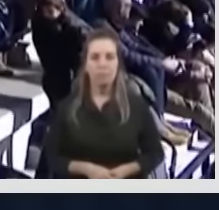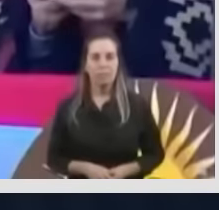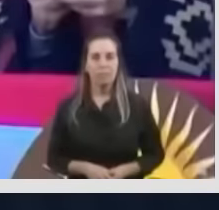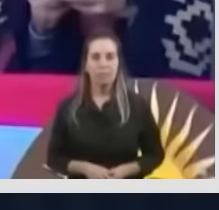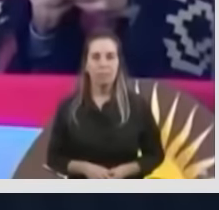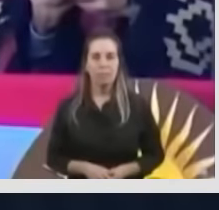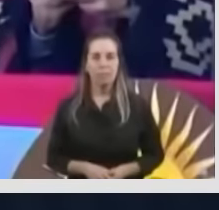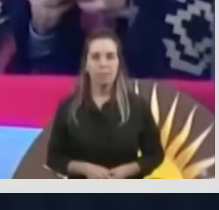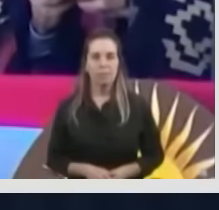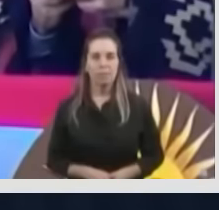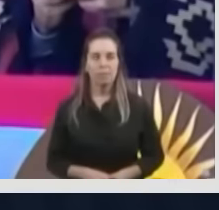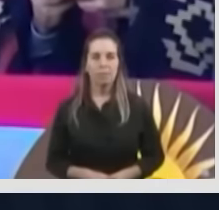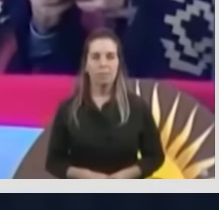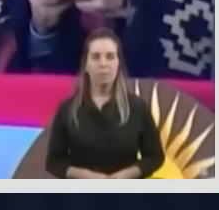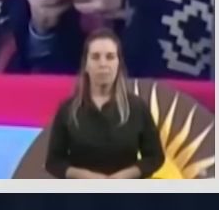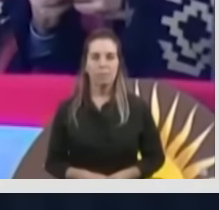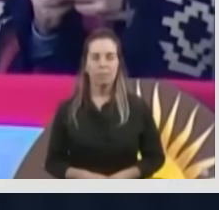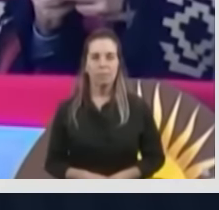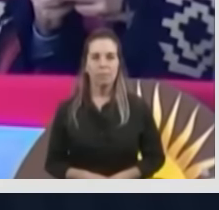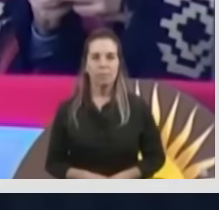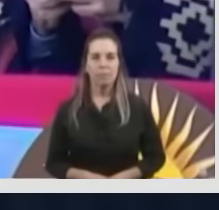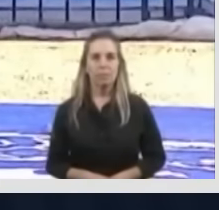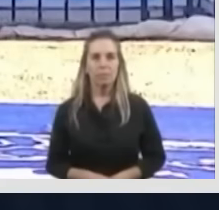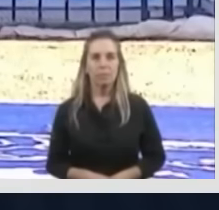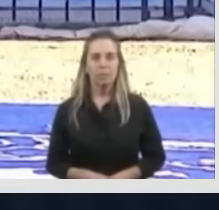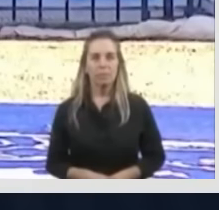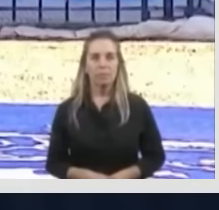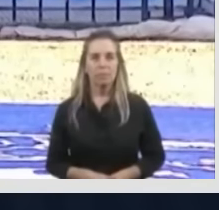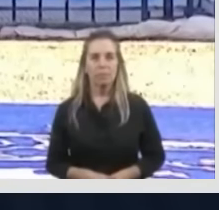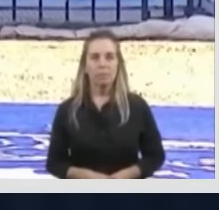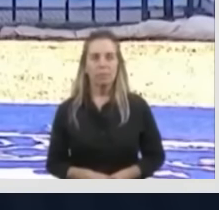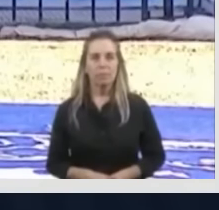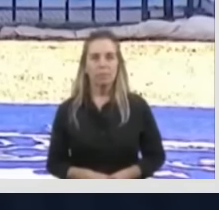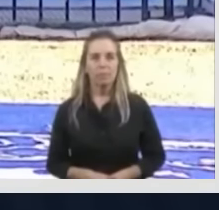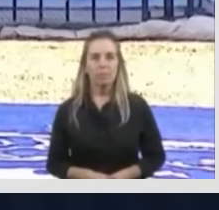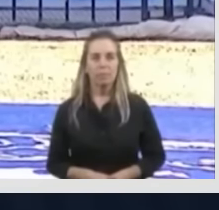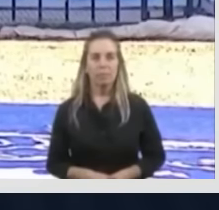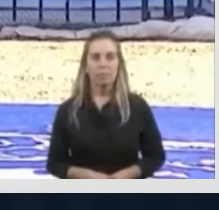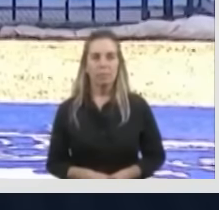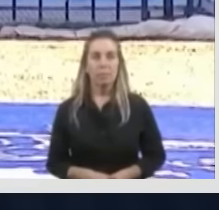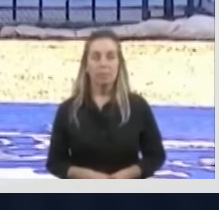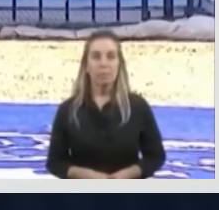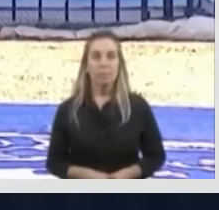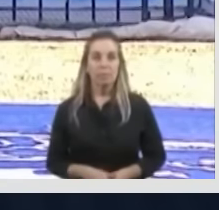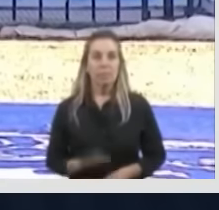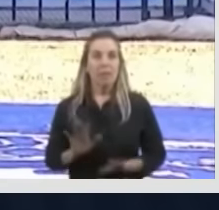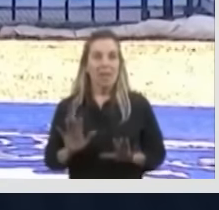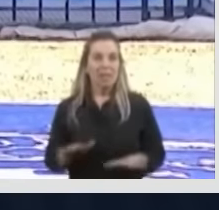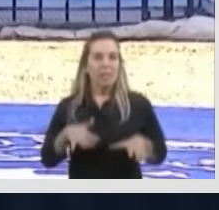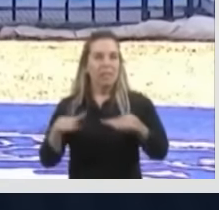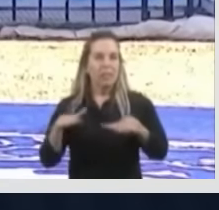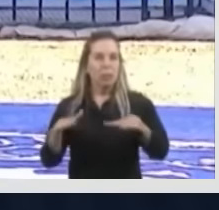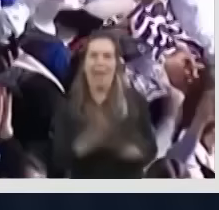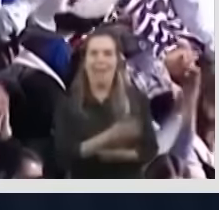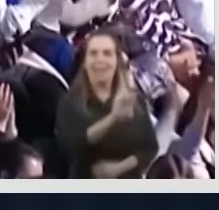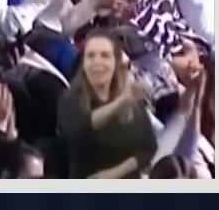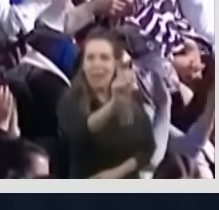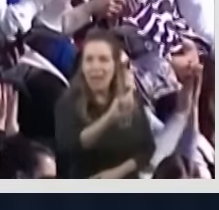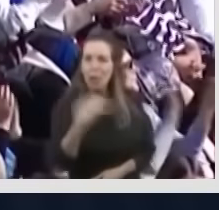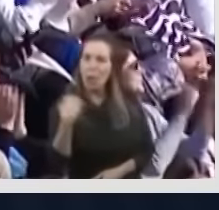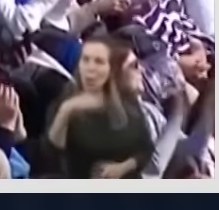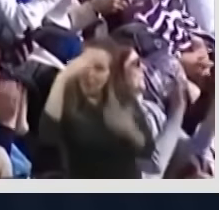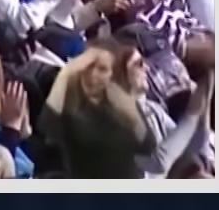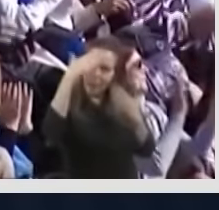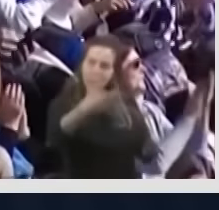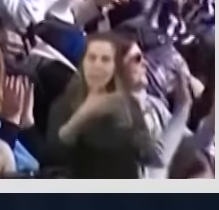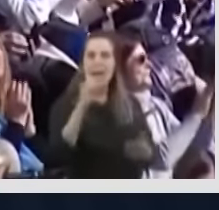atrás, colhia 50 e esse ano 150, porque teve quebra, senão seria 150. E os Estados Unidos, há 20 anos